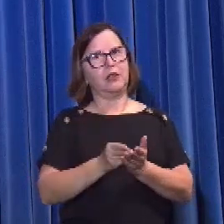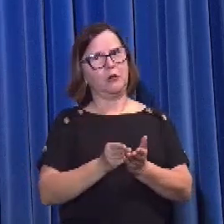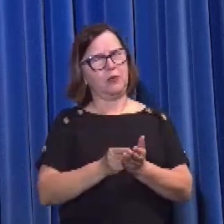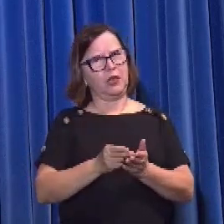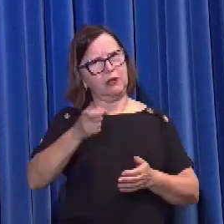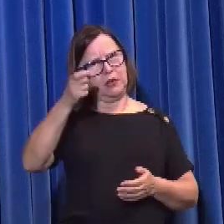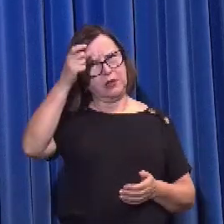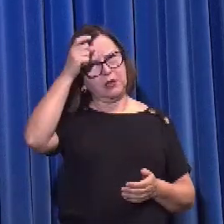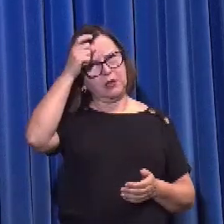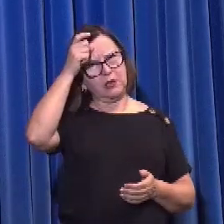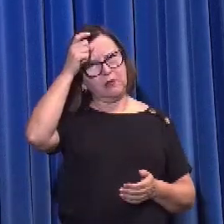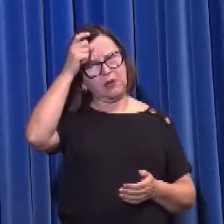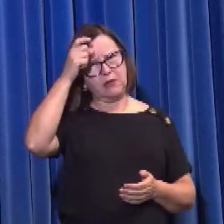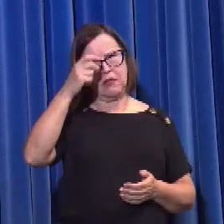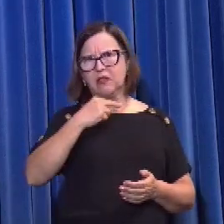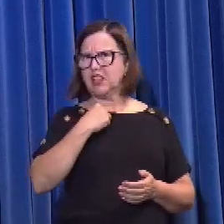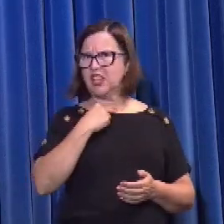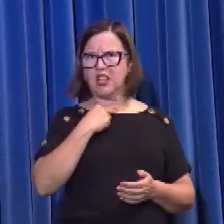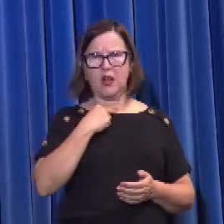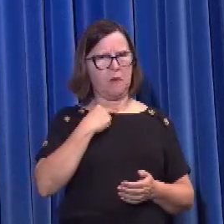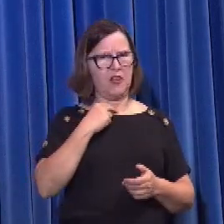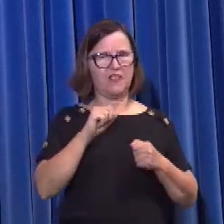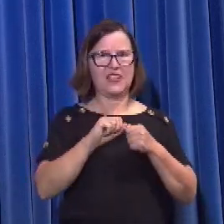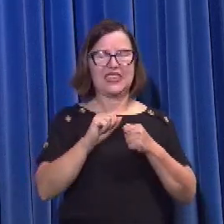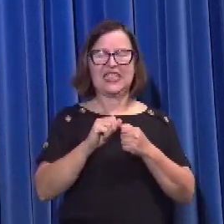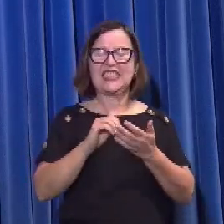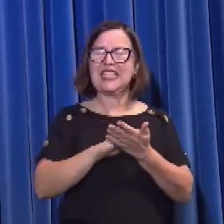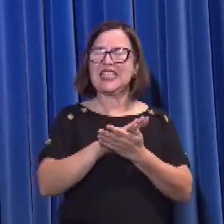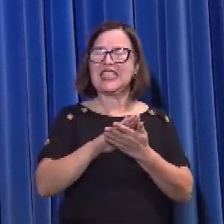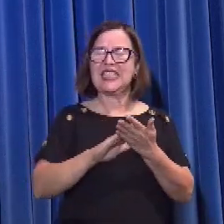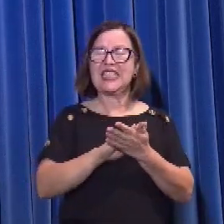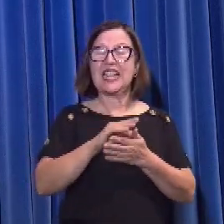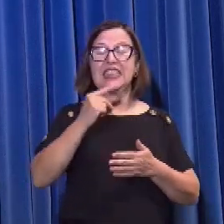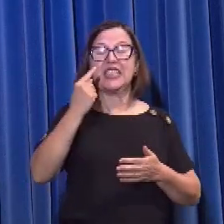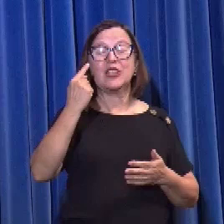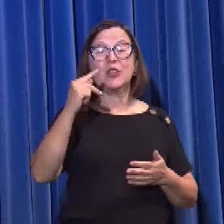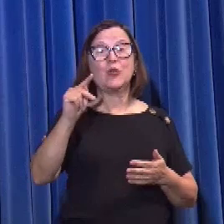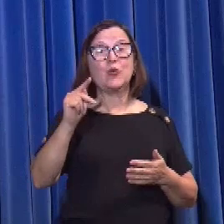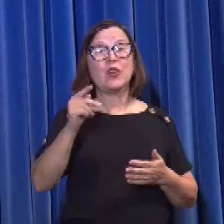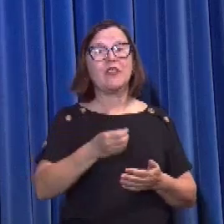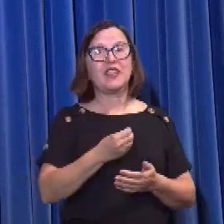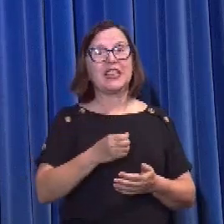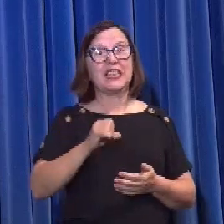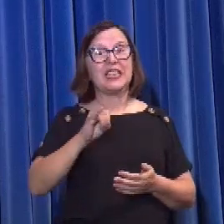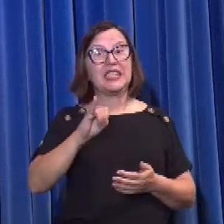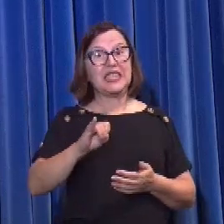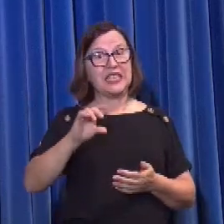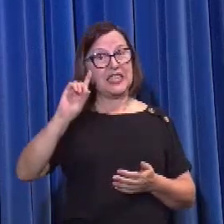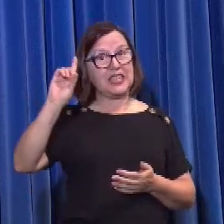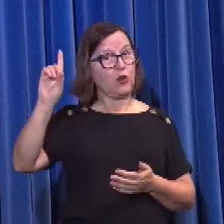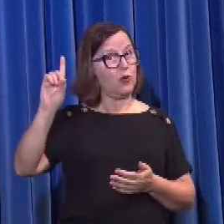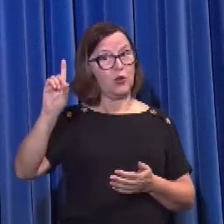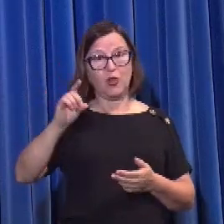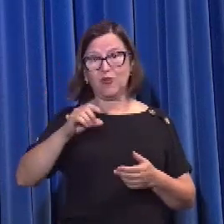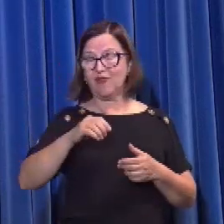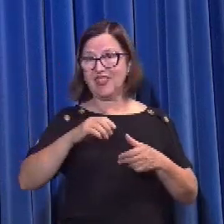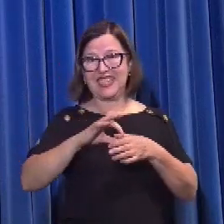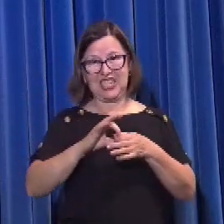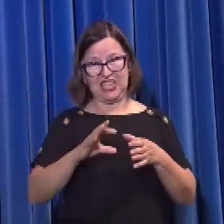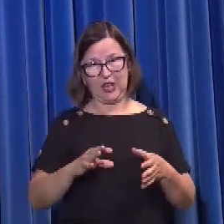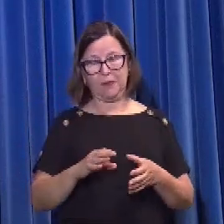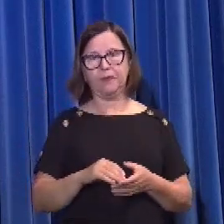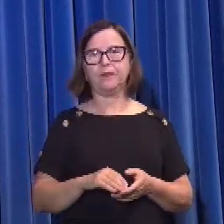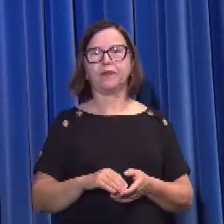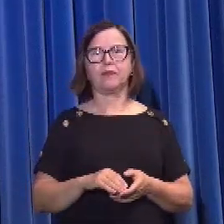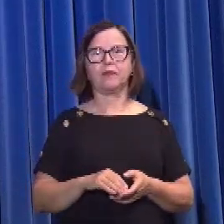pode operar na sua vida sem o consentimento de Deus. Essa história de que Deus e Satanás